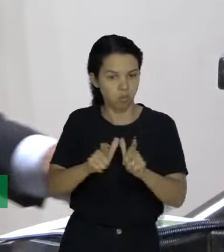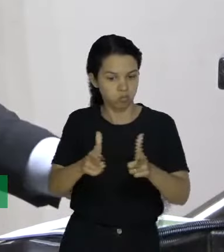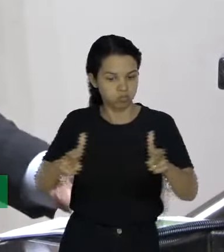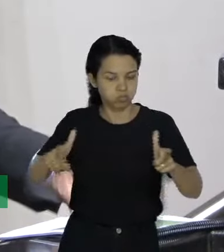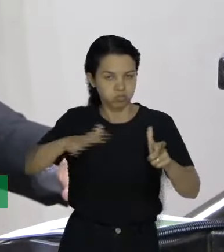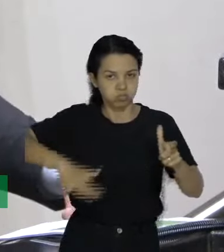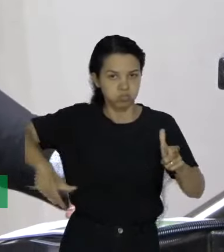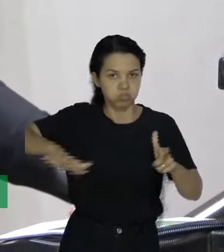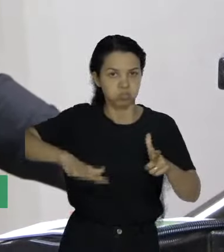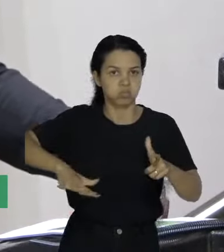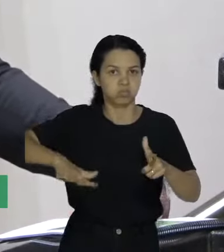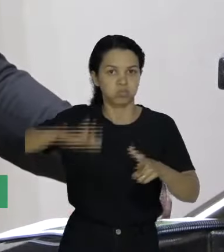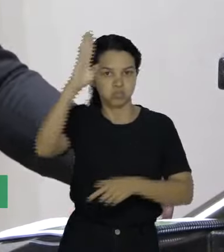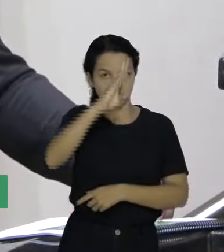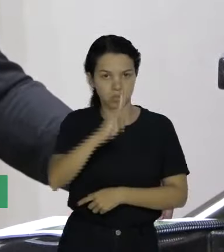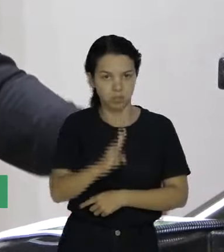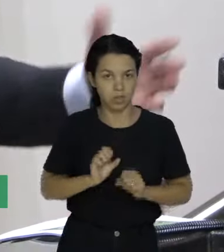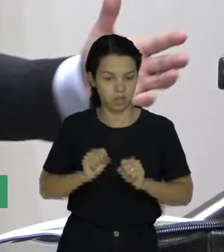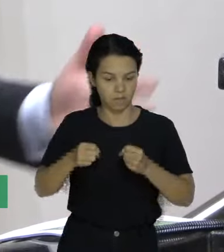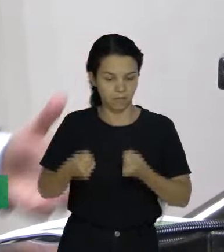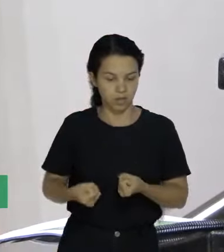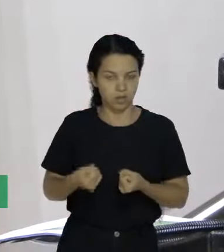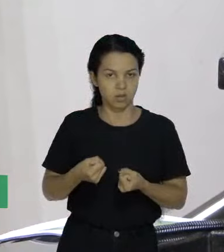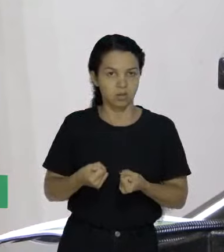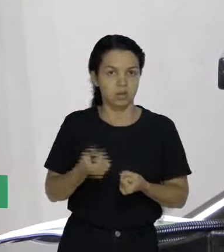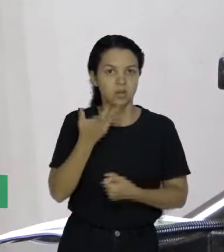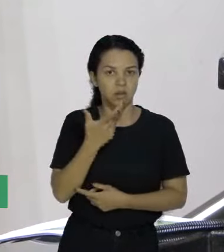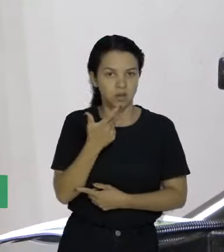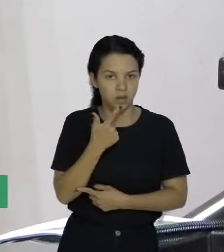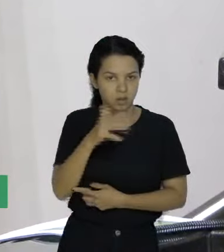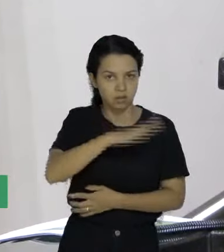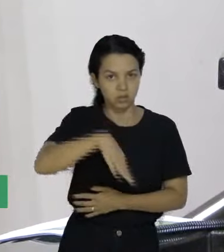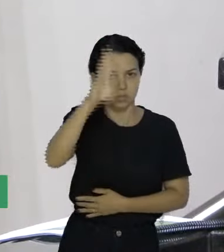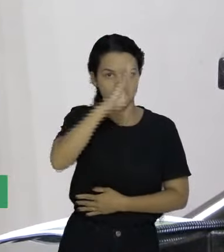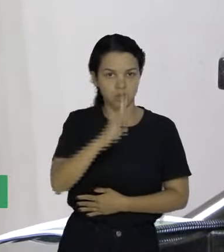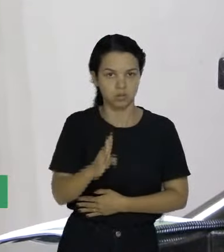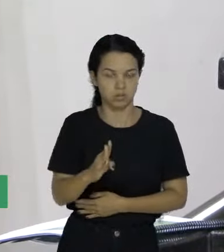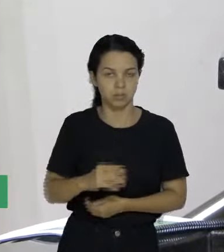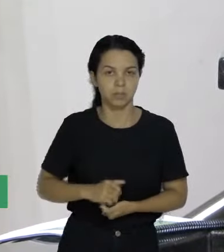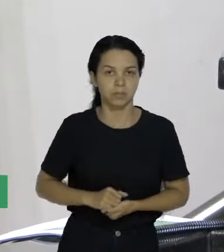em defesa das crianças e das crianças do nosso país